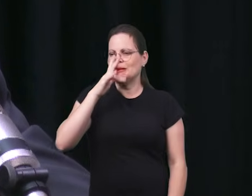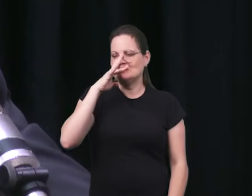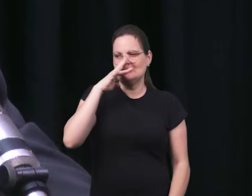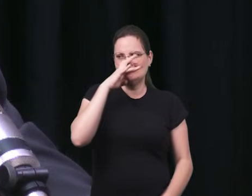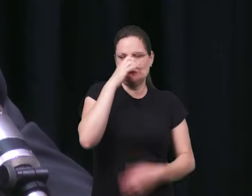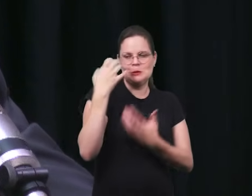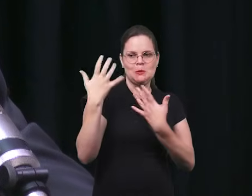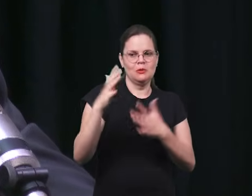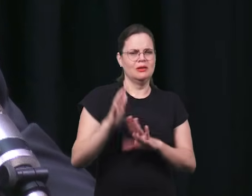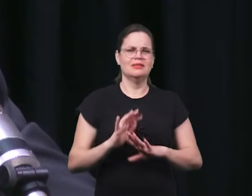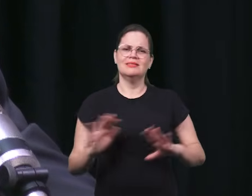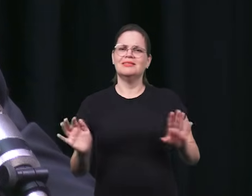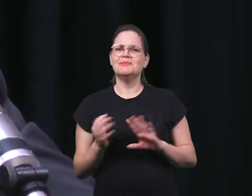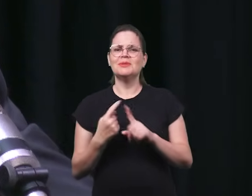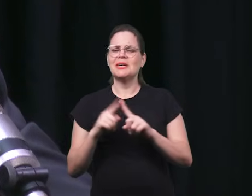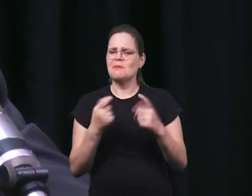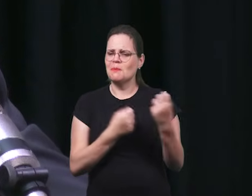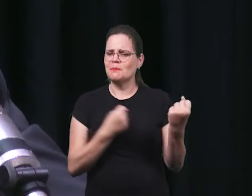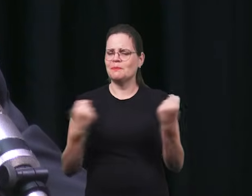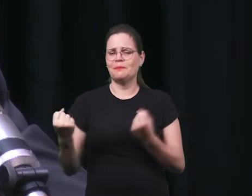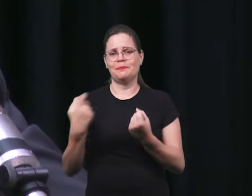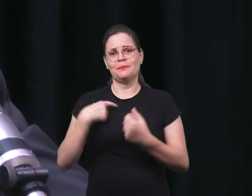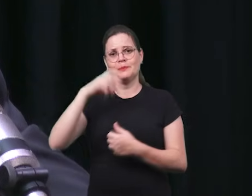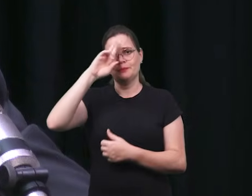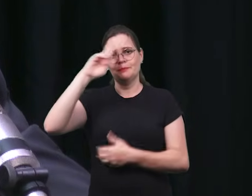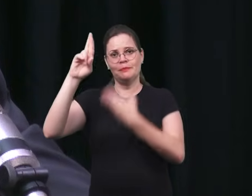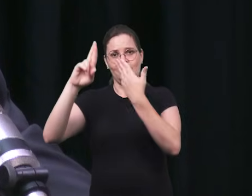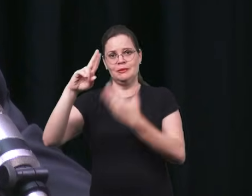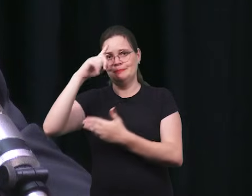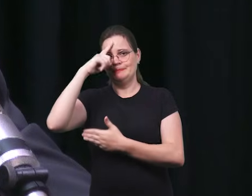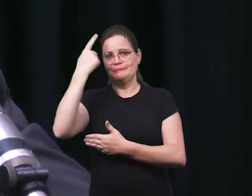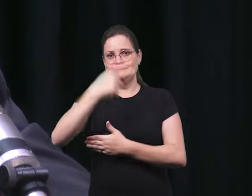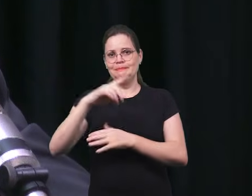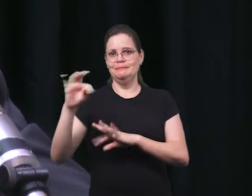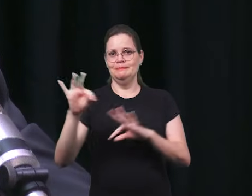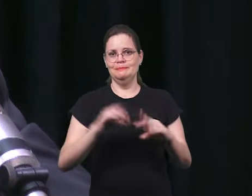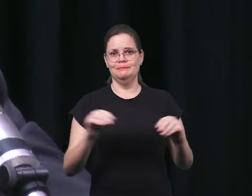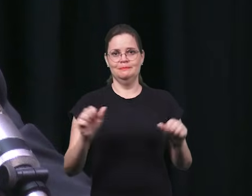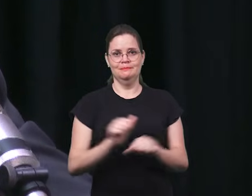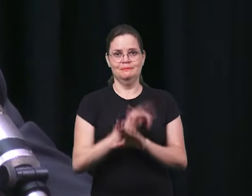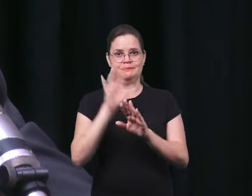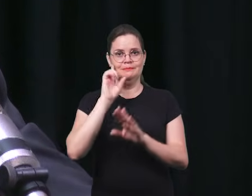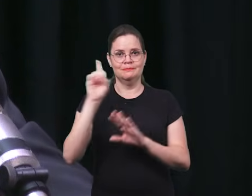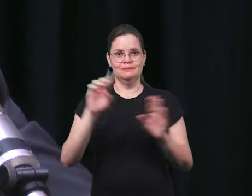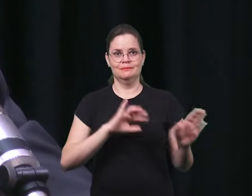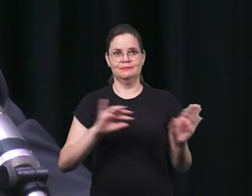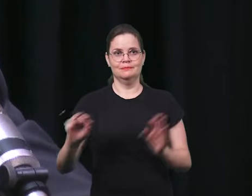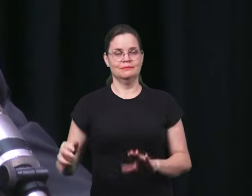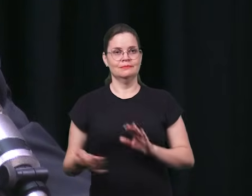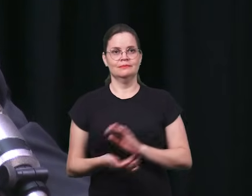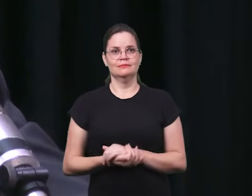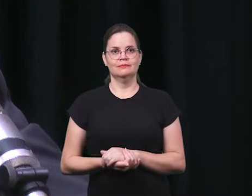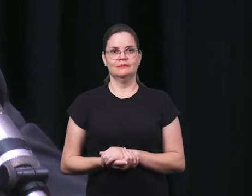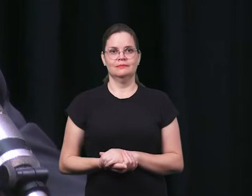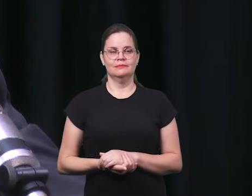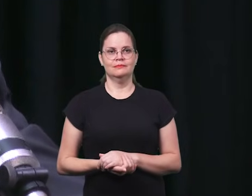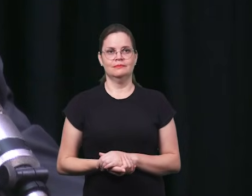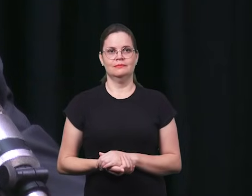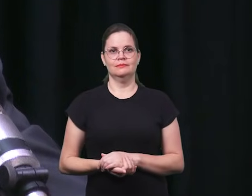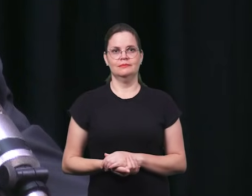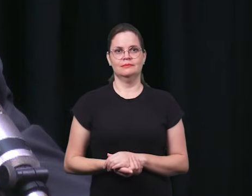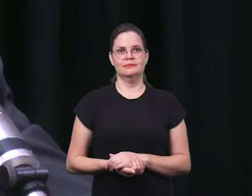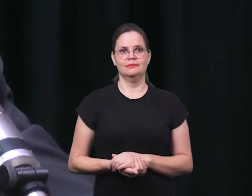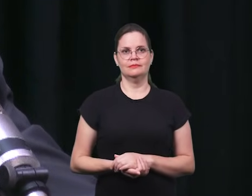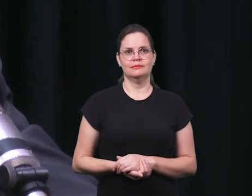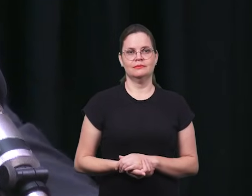poderoso, porque ele é o Senhor dos exércitos. Glória a Deus por isso. Maravilha. Bem, aí nós vamos chegar aqui